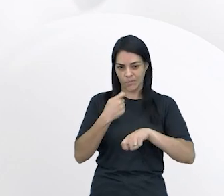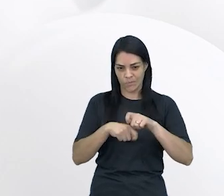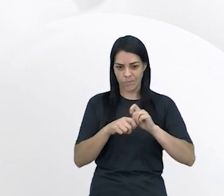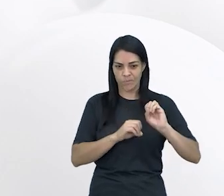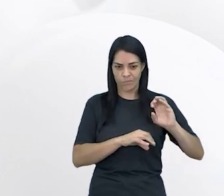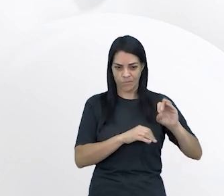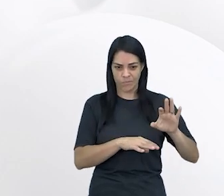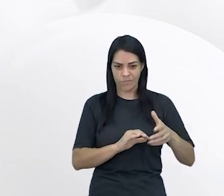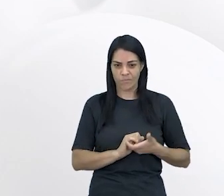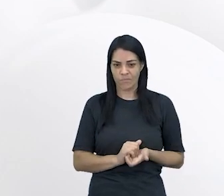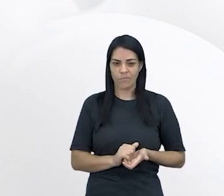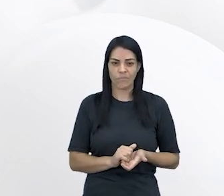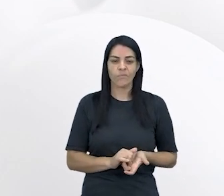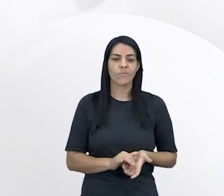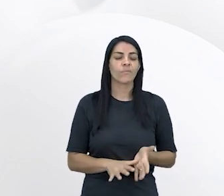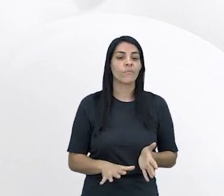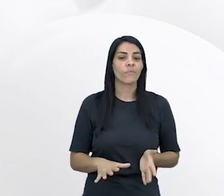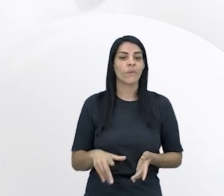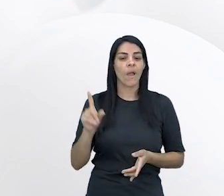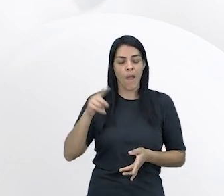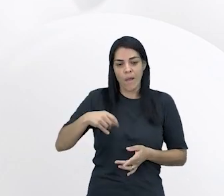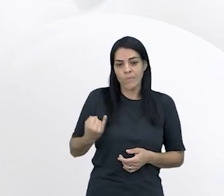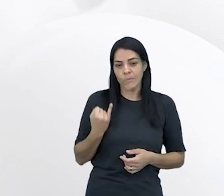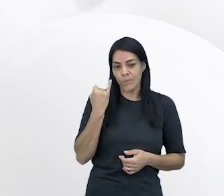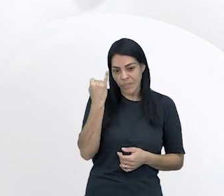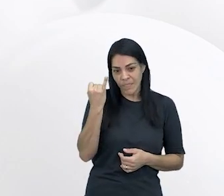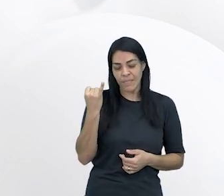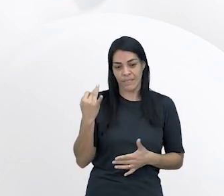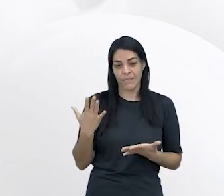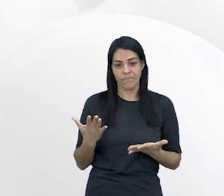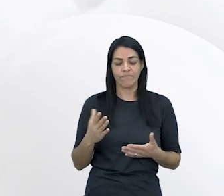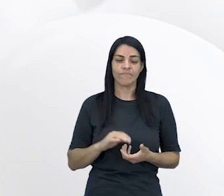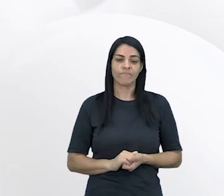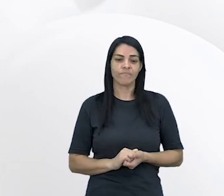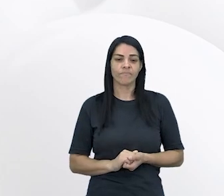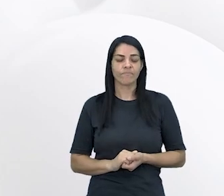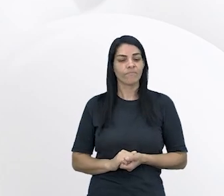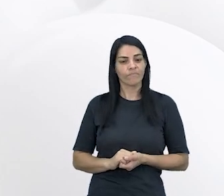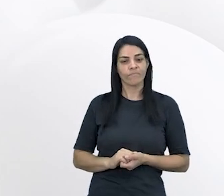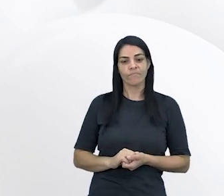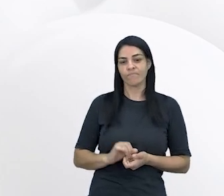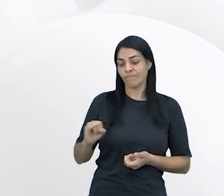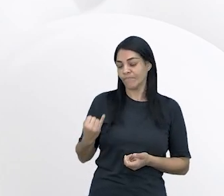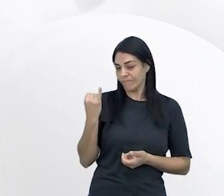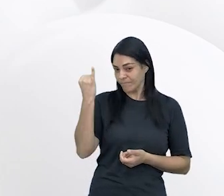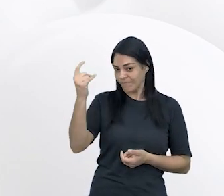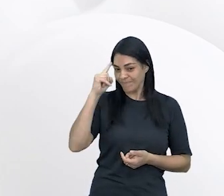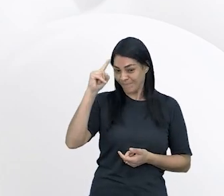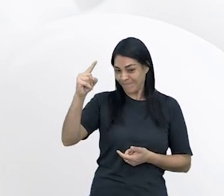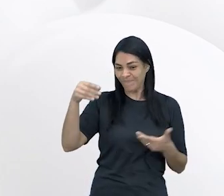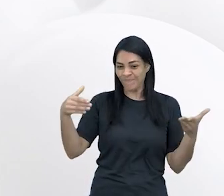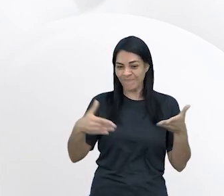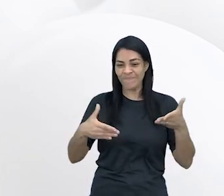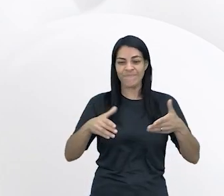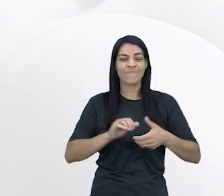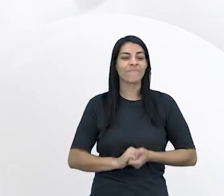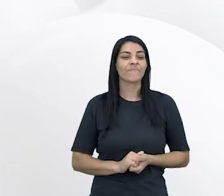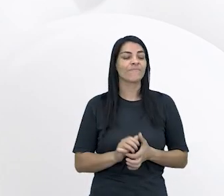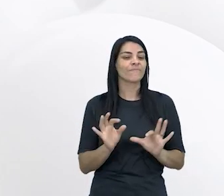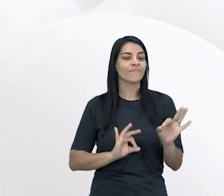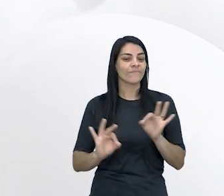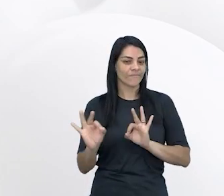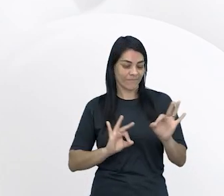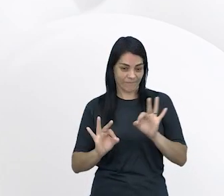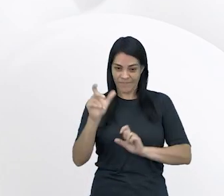ela revela-se um instrumento necessário. Então, ela é necessária nos dias de hoje, né? Desde a tenridade, né? Para